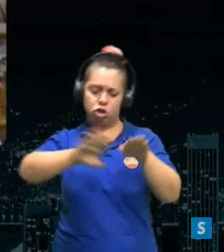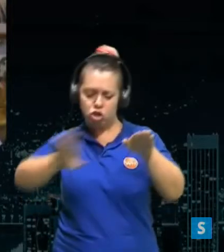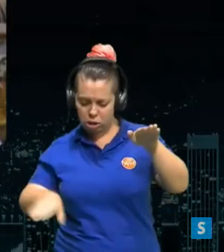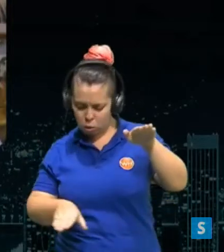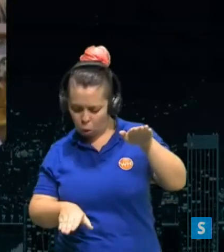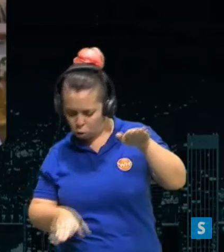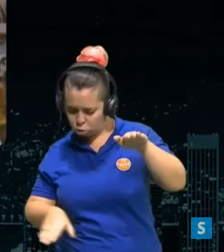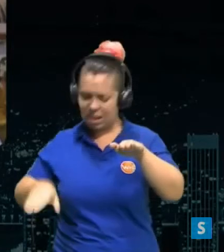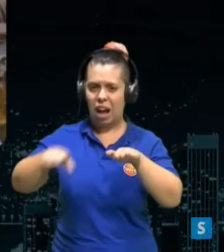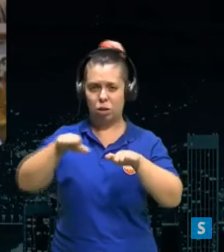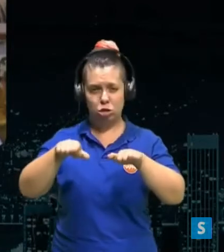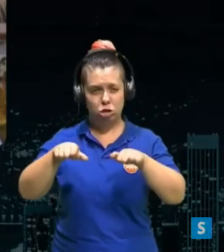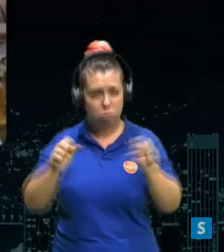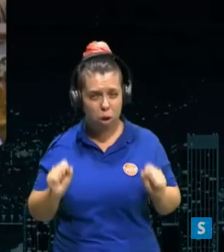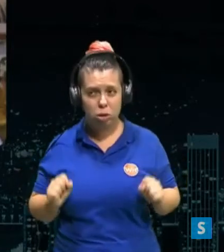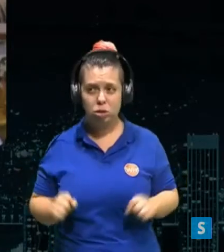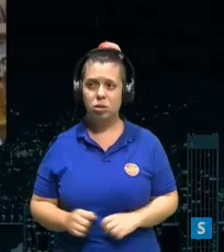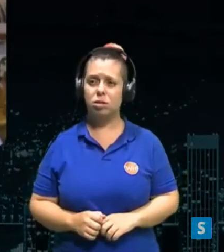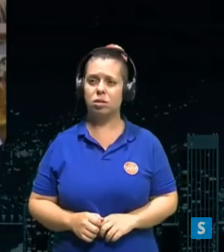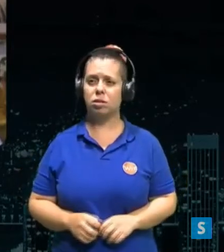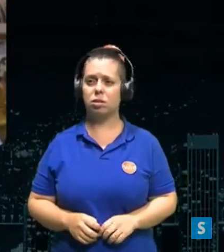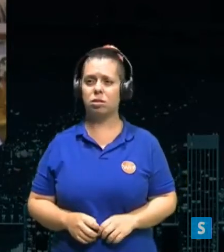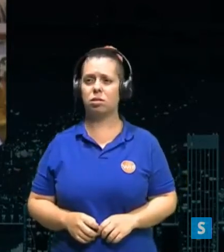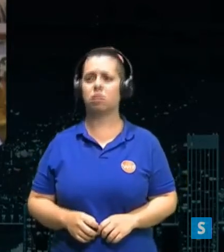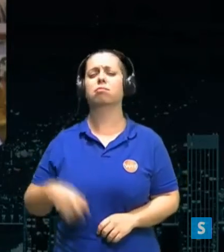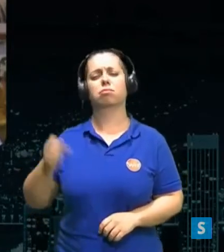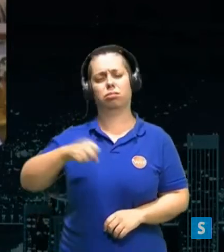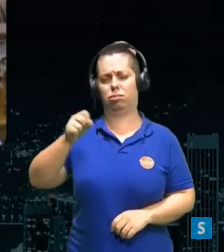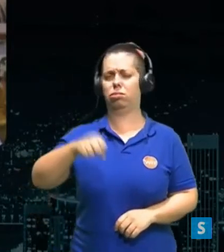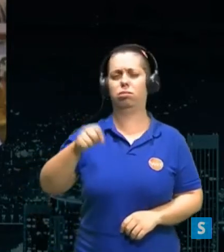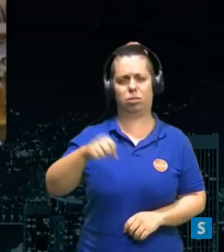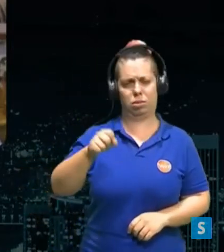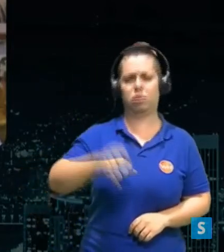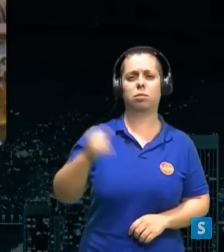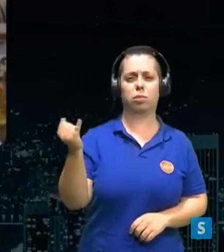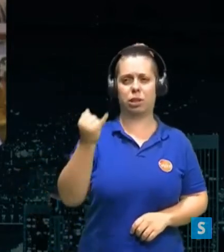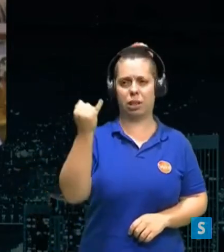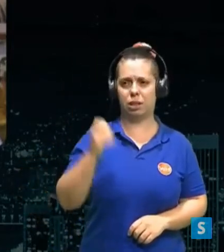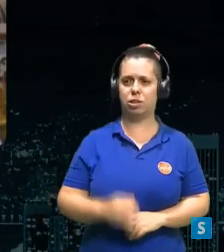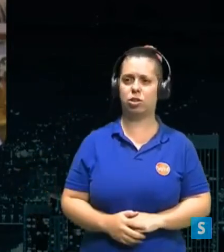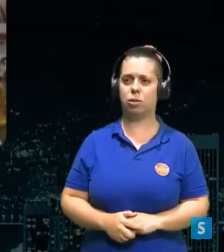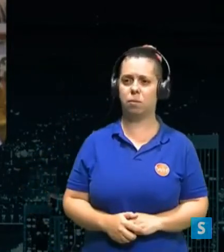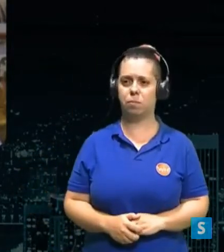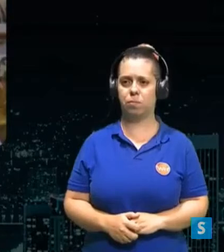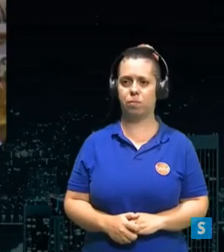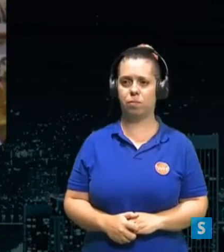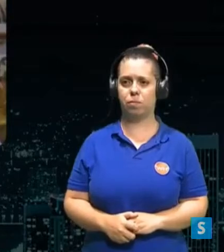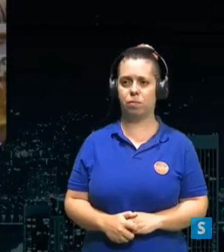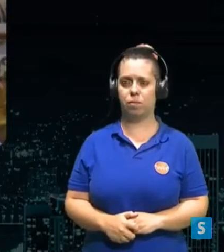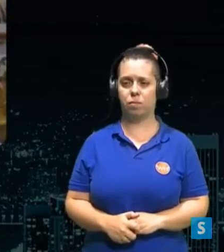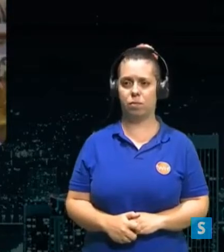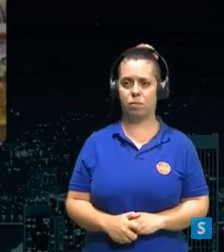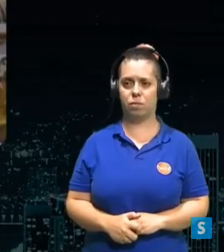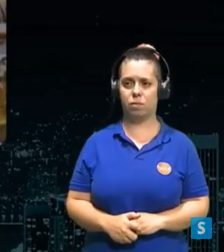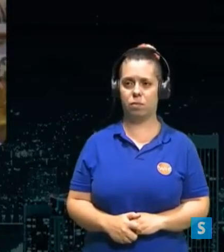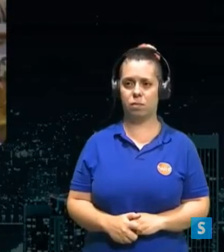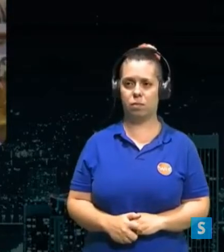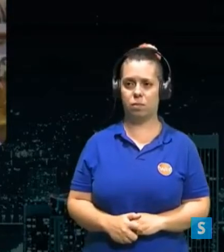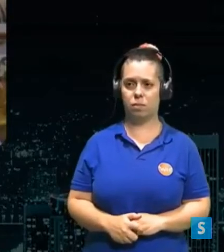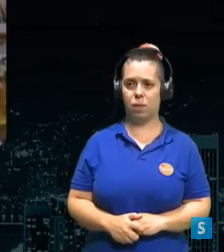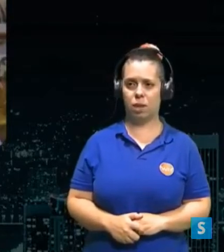É sim sim tem um bilhão de papel quando a gente fala de impacto na forma que a gente quer fazer as coisas